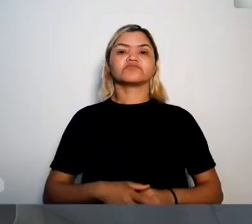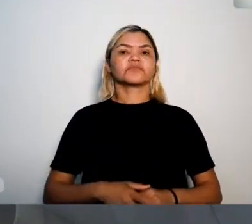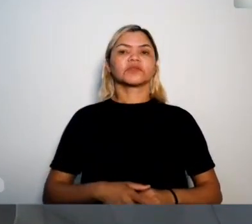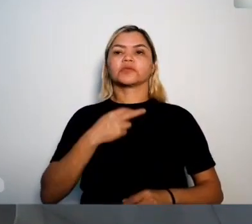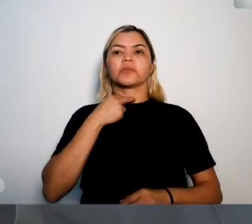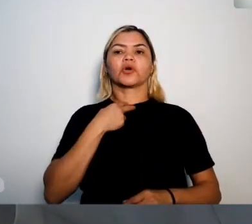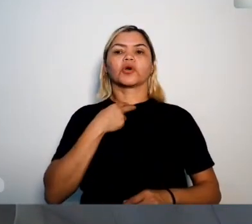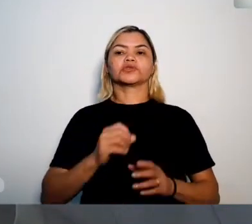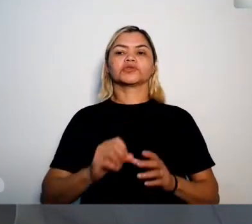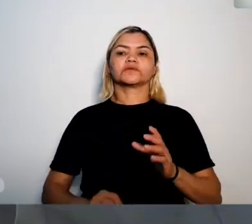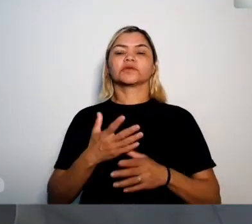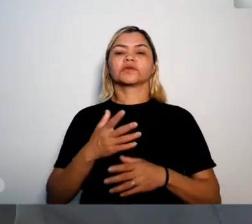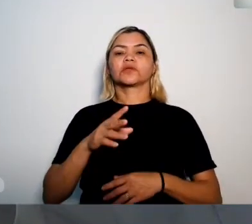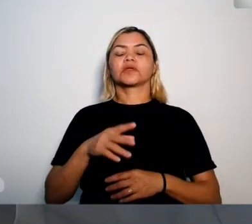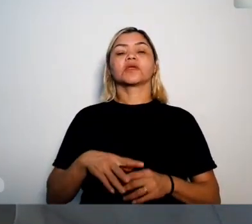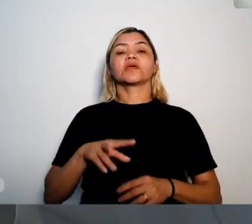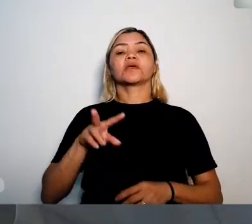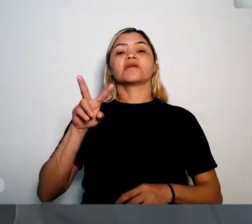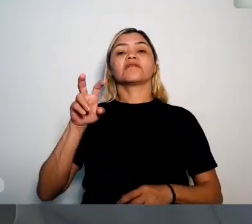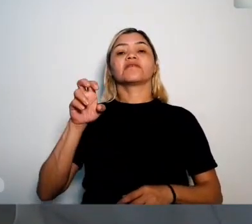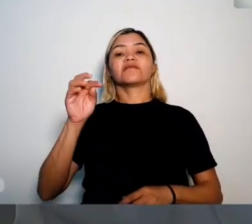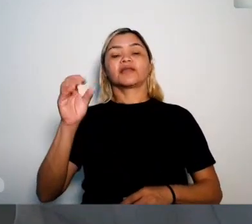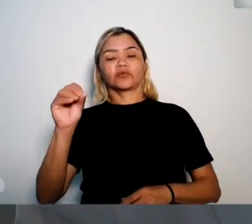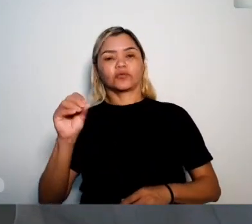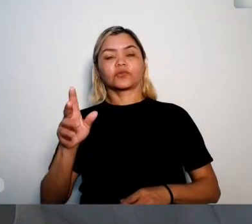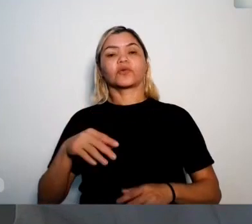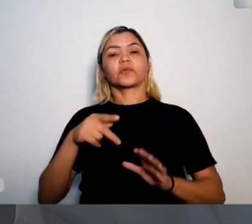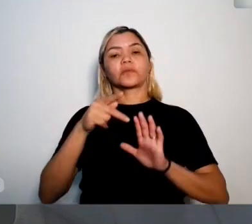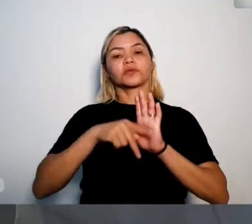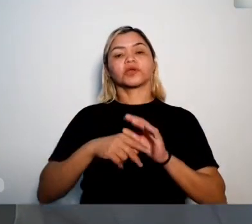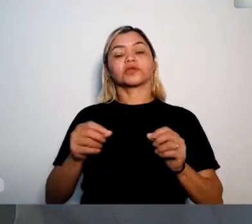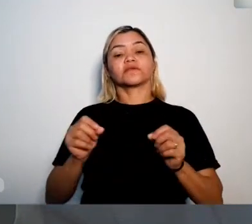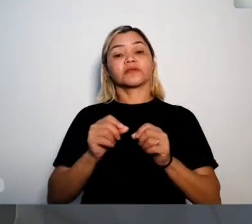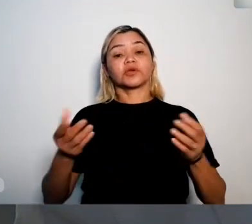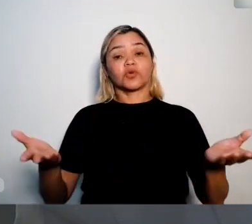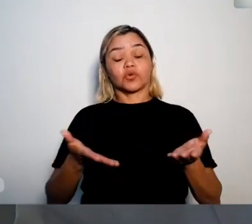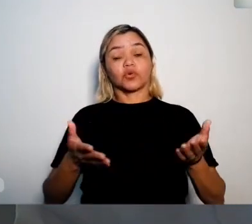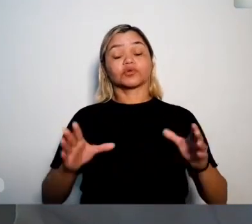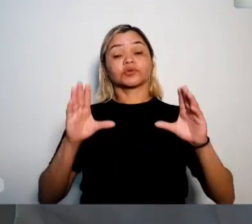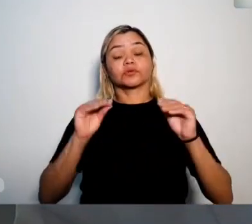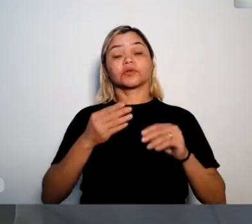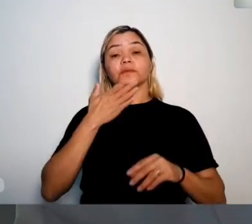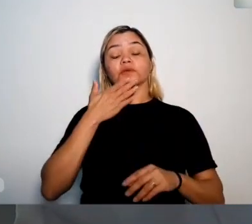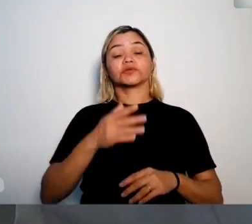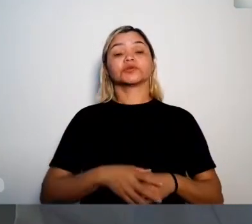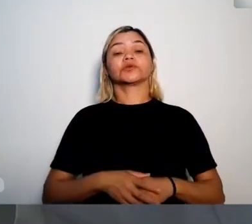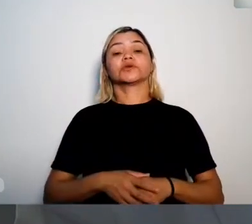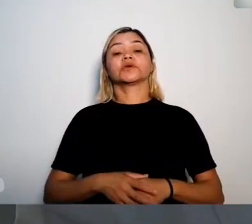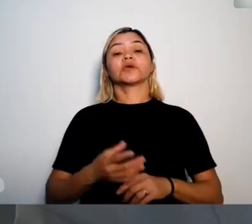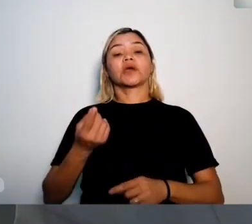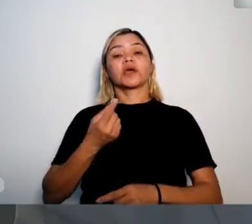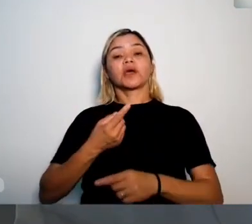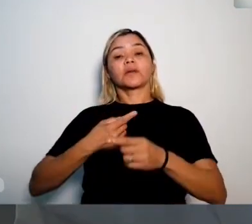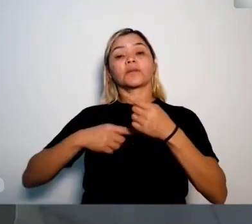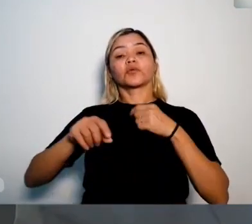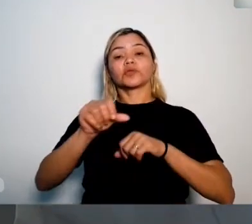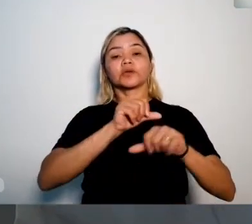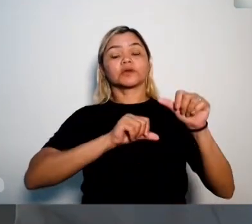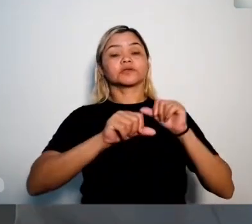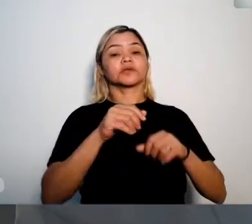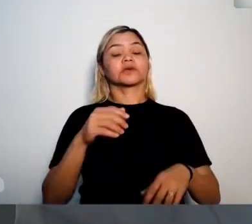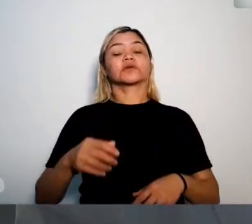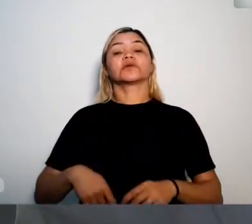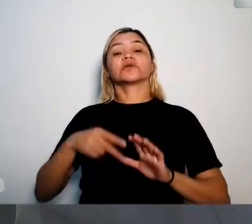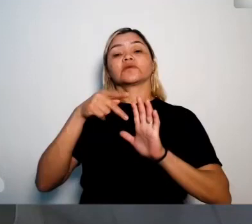o projeto. Nós temos que fazer hoje, na noite de hoje, já pedi a inversão para que vote o projeto